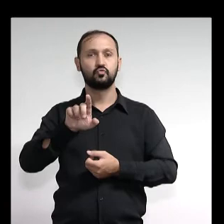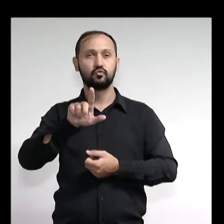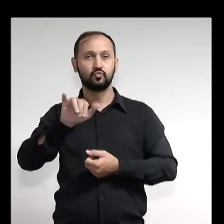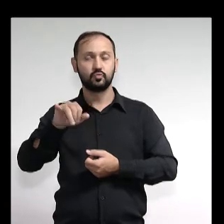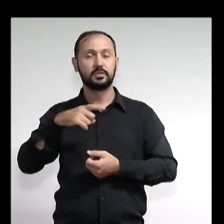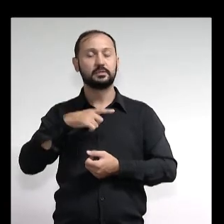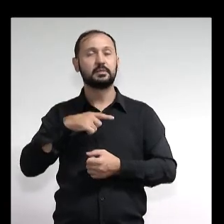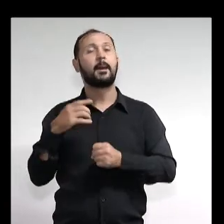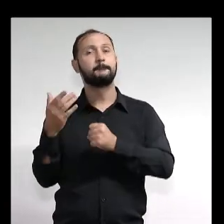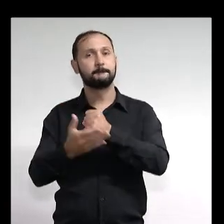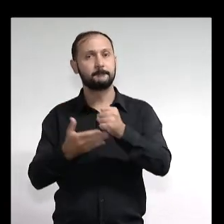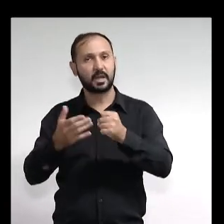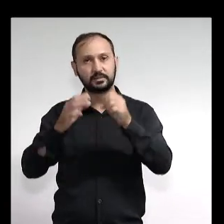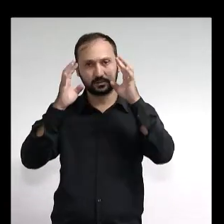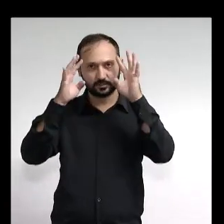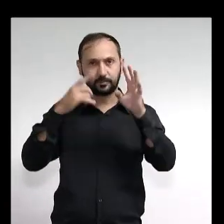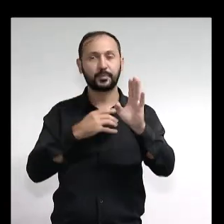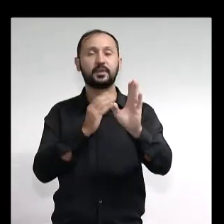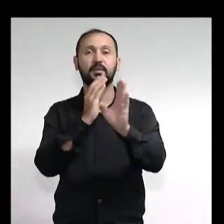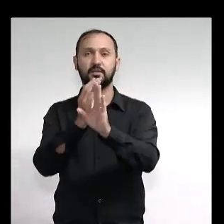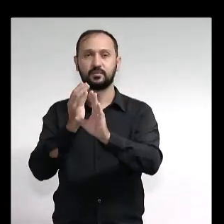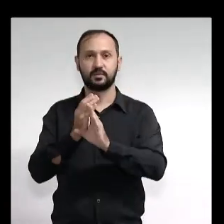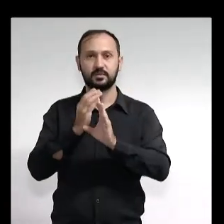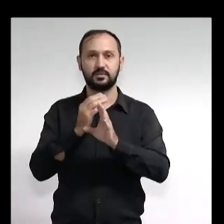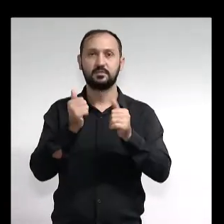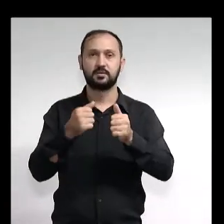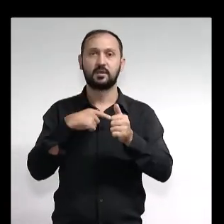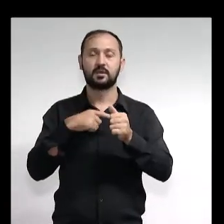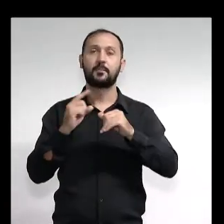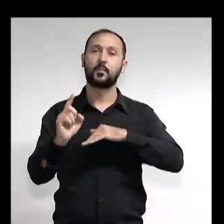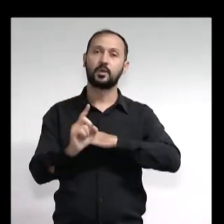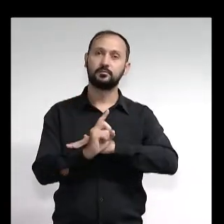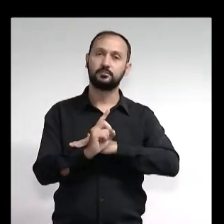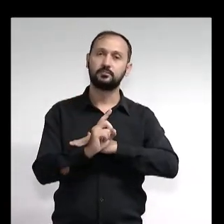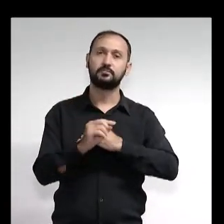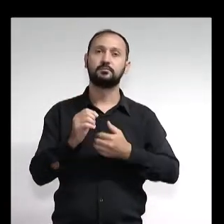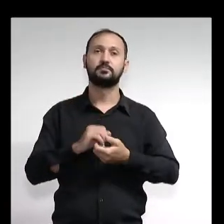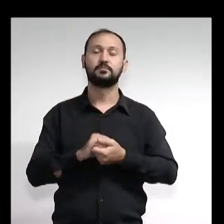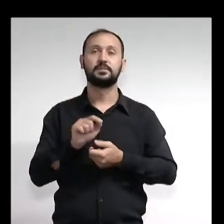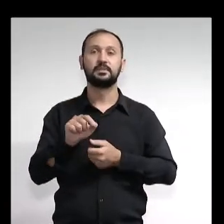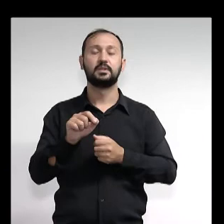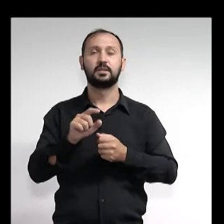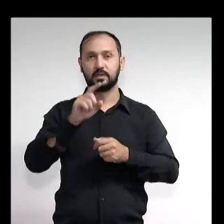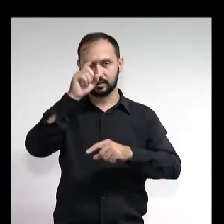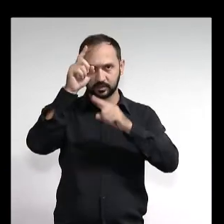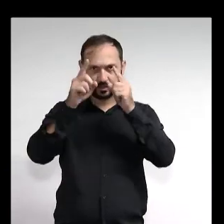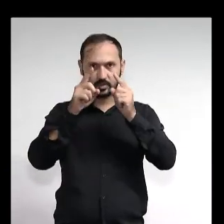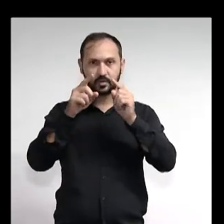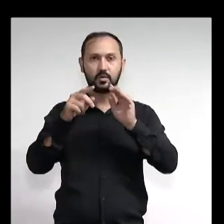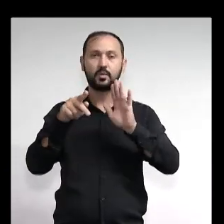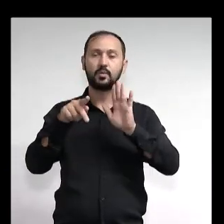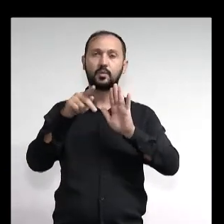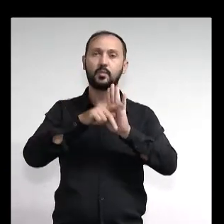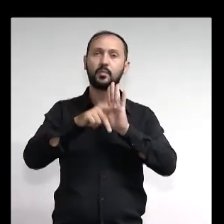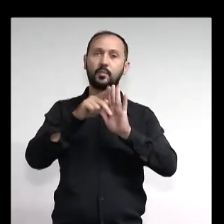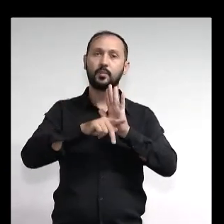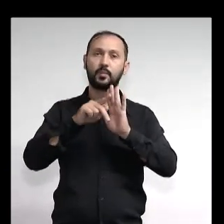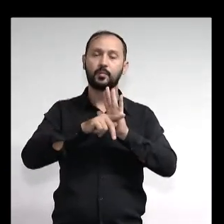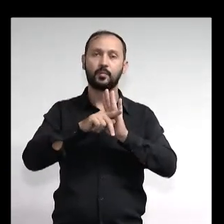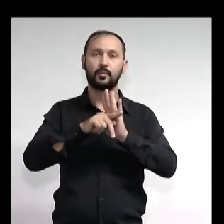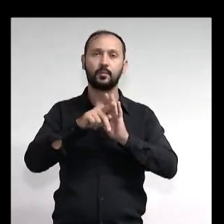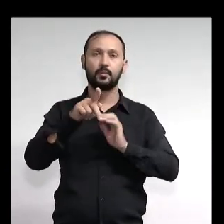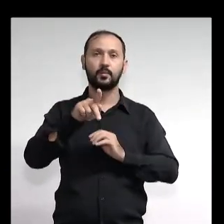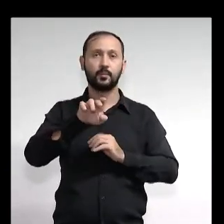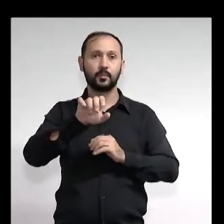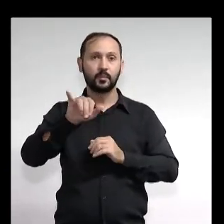Nós temos todo um embasamento teórico, tanto para a identificação como para o atendimento. E ele elaborou um plano